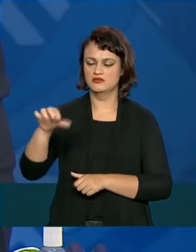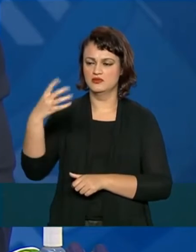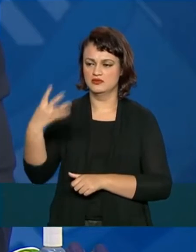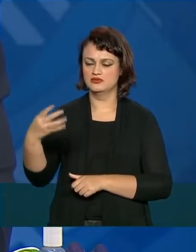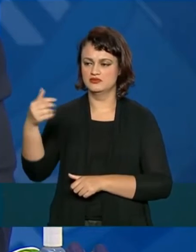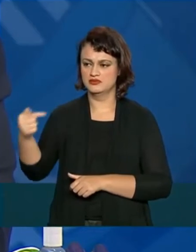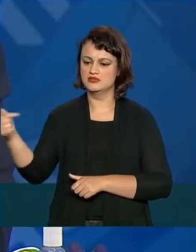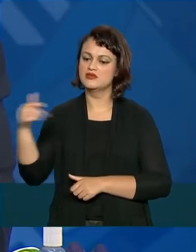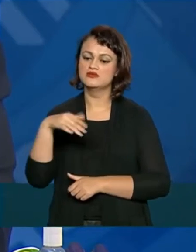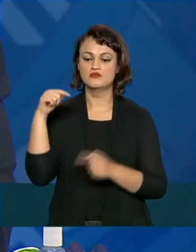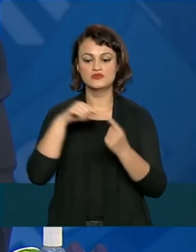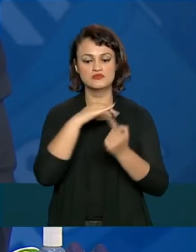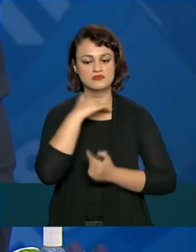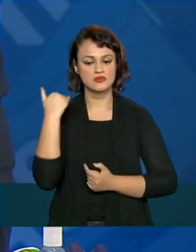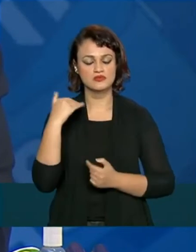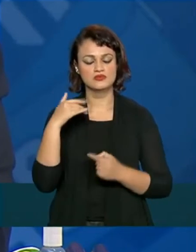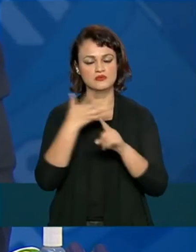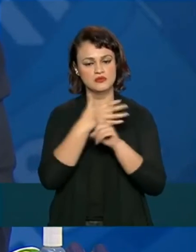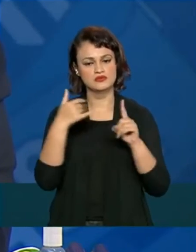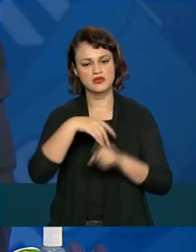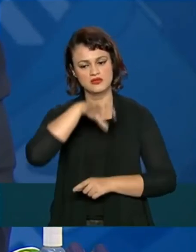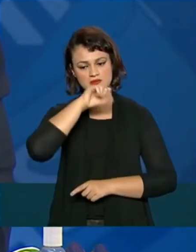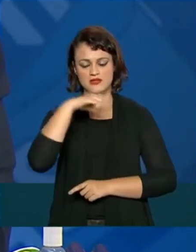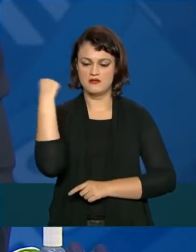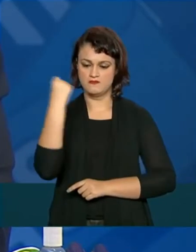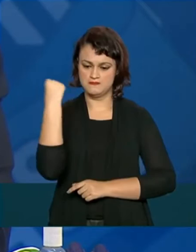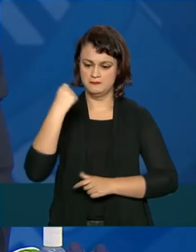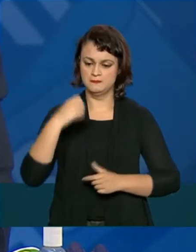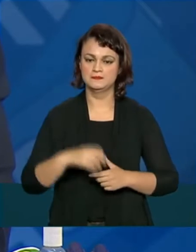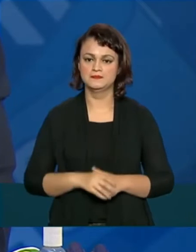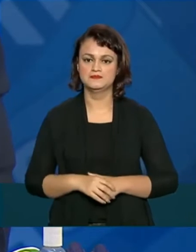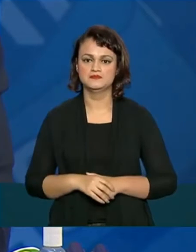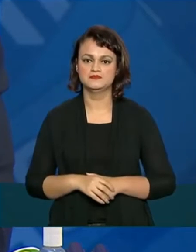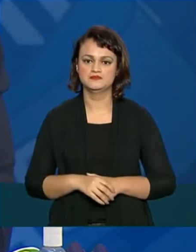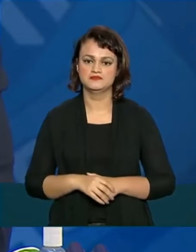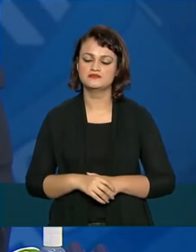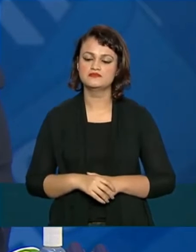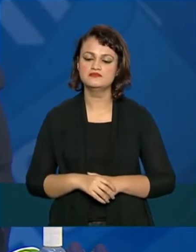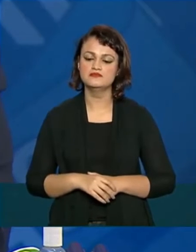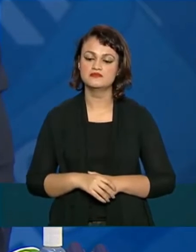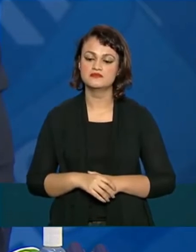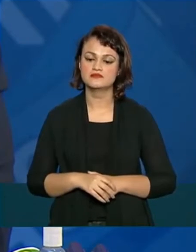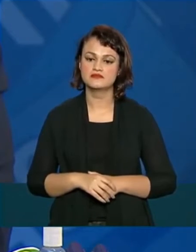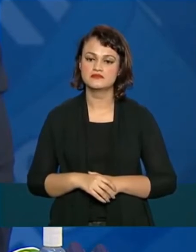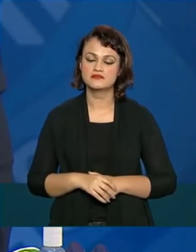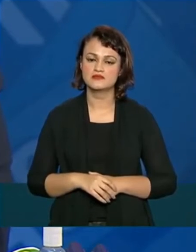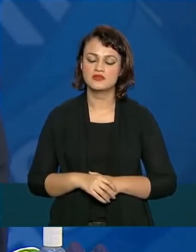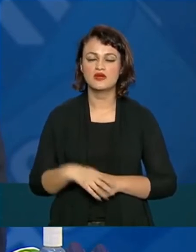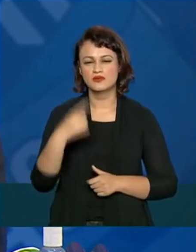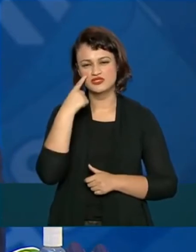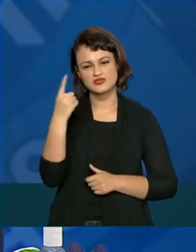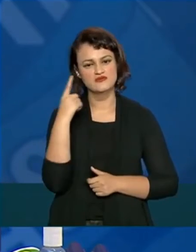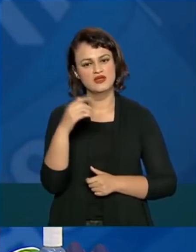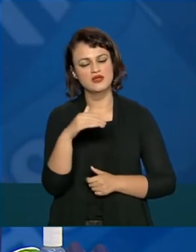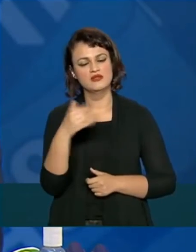39.417 óbitos por síndrome respiratória aguda grave. Quando a gente olha esses óbitos